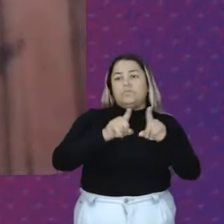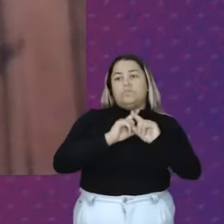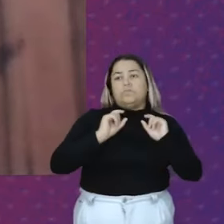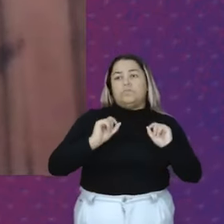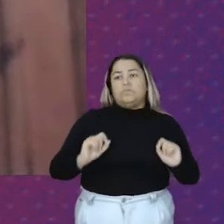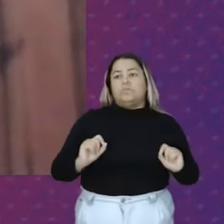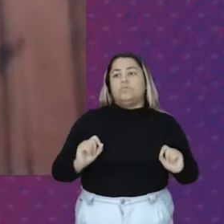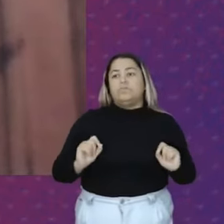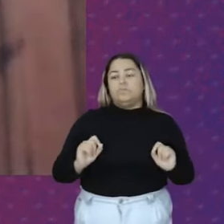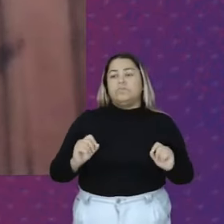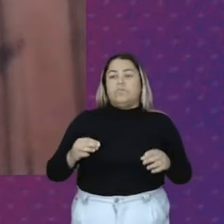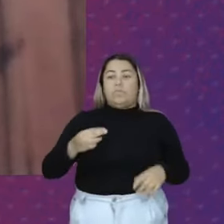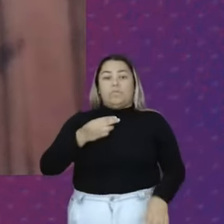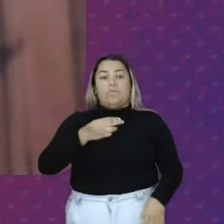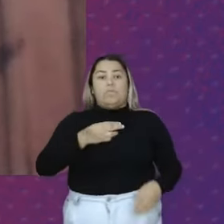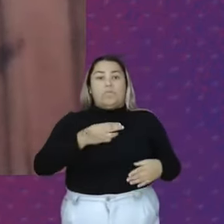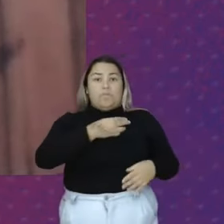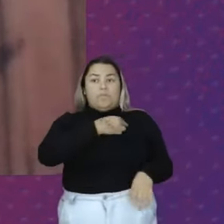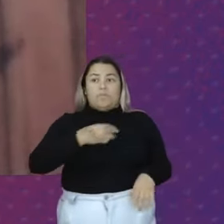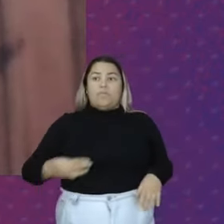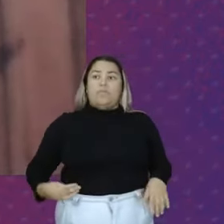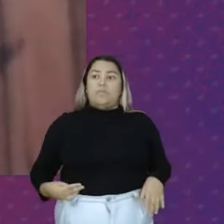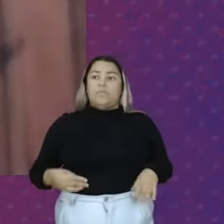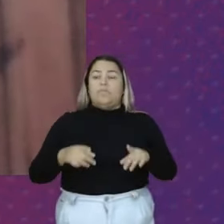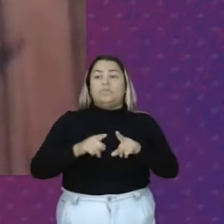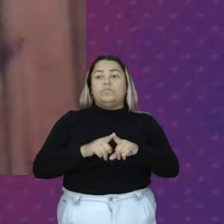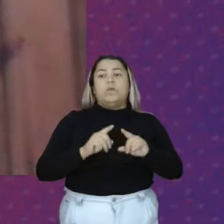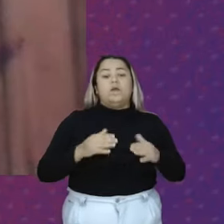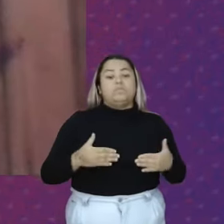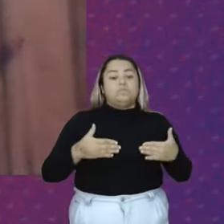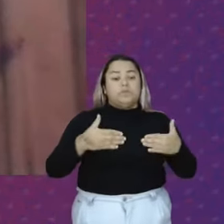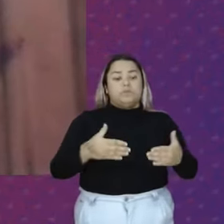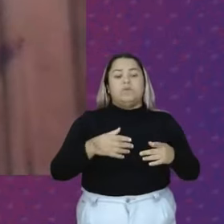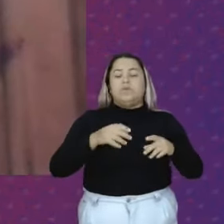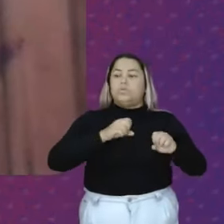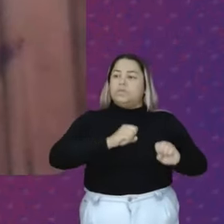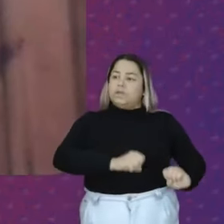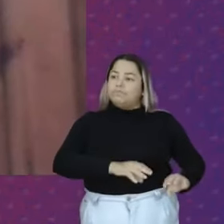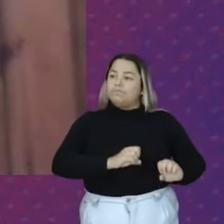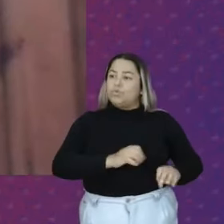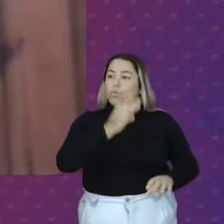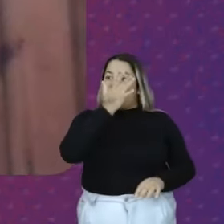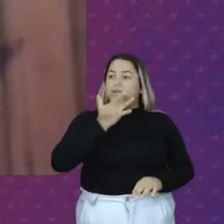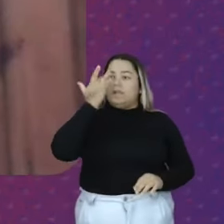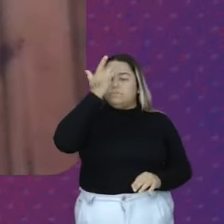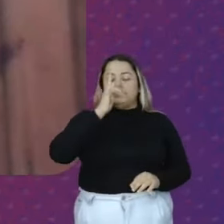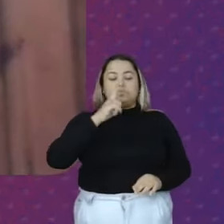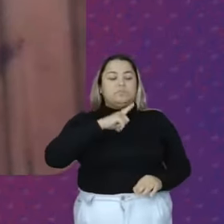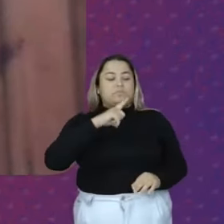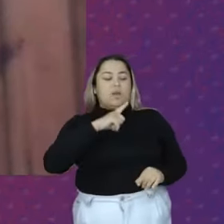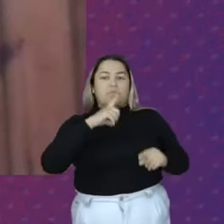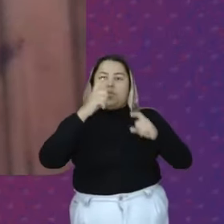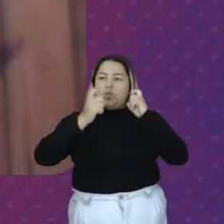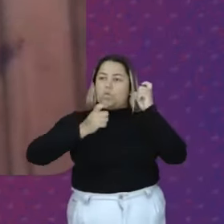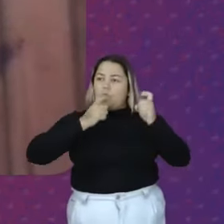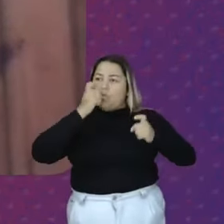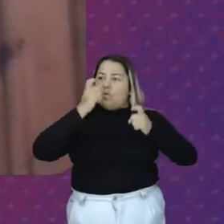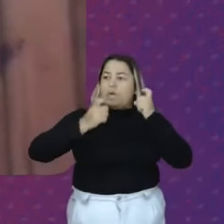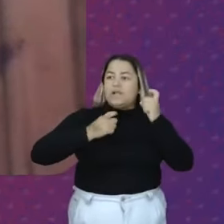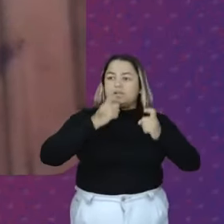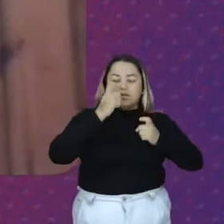senhor Ministro Fernando alado estava no Ministério da Educação ele teve uma preocupação incrível em